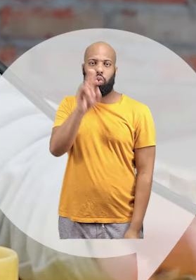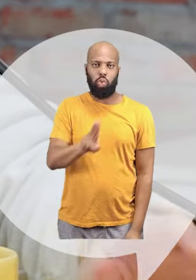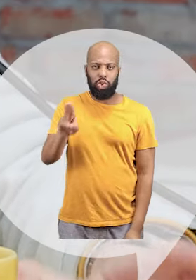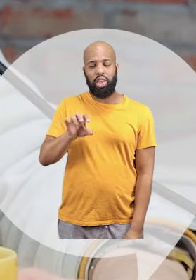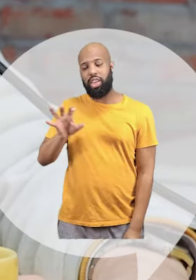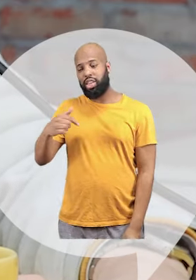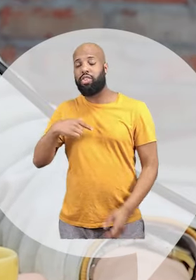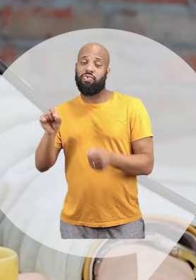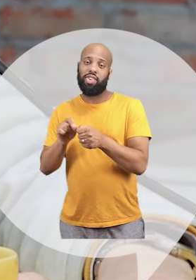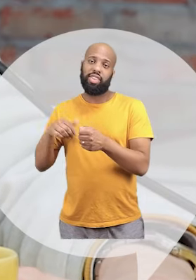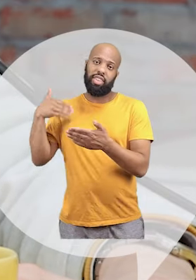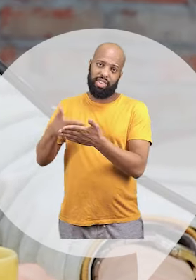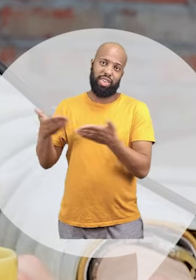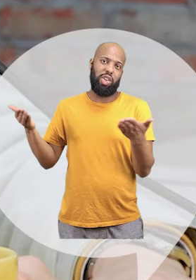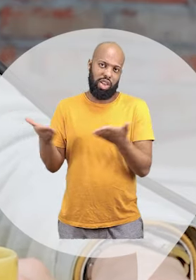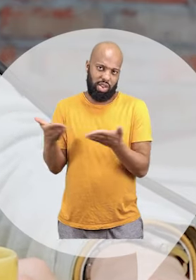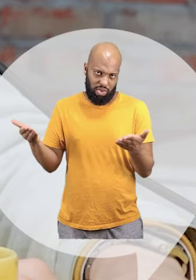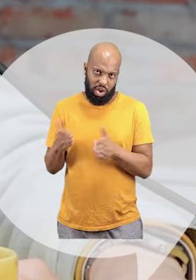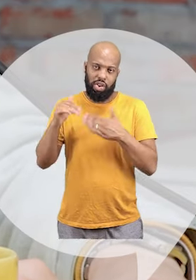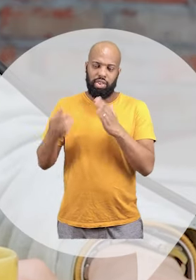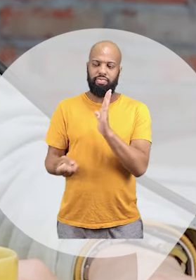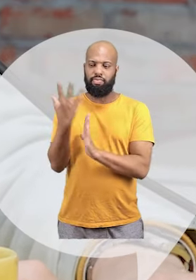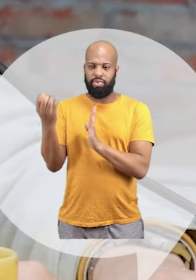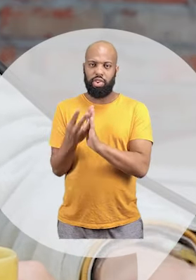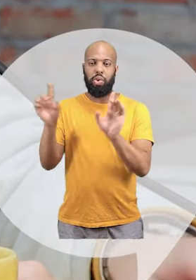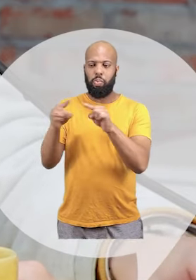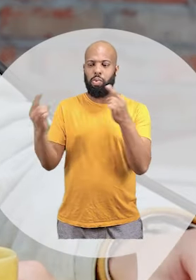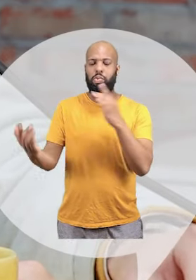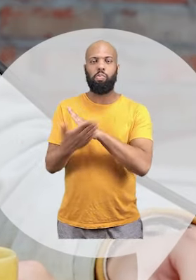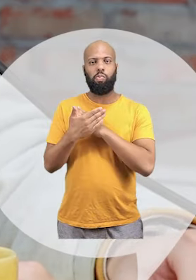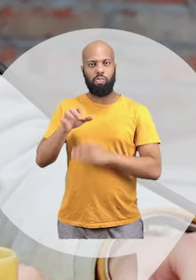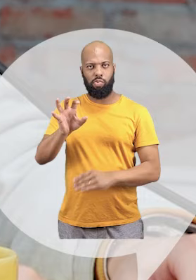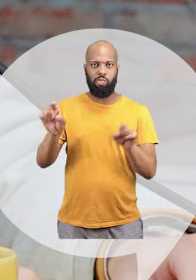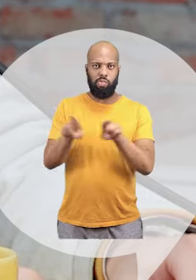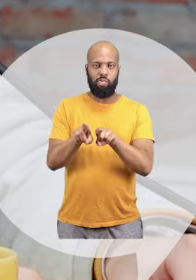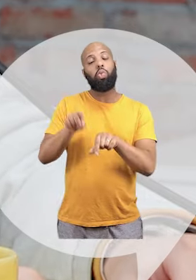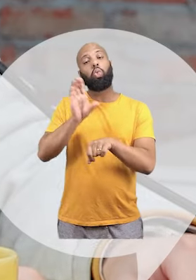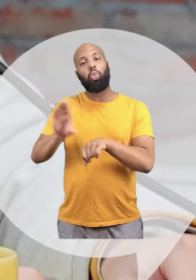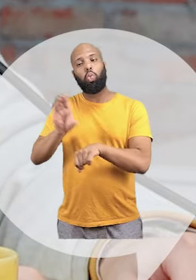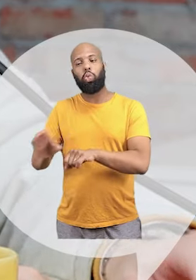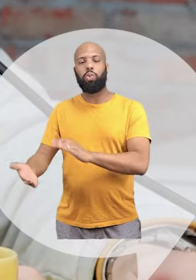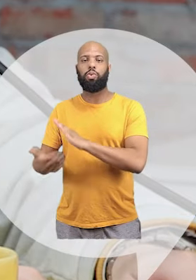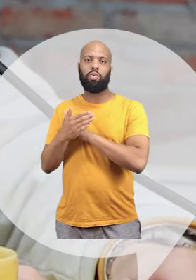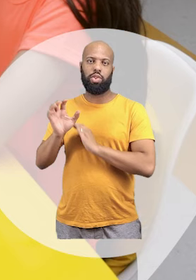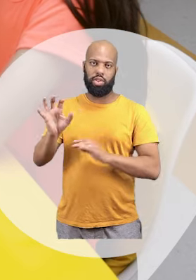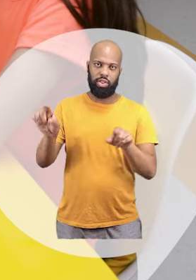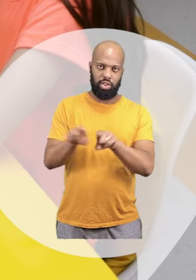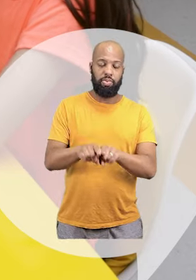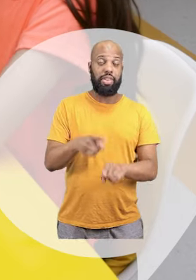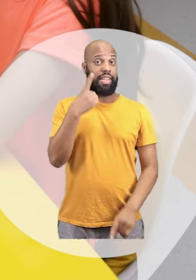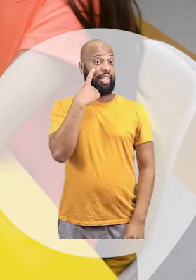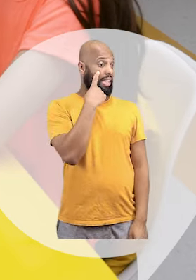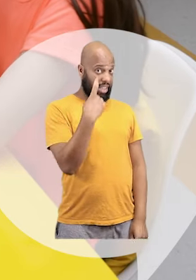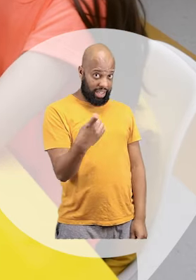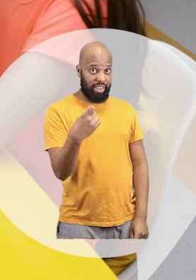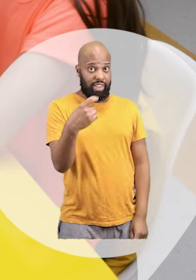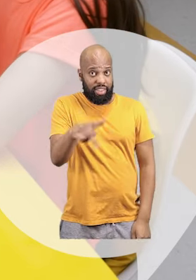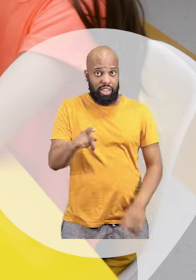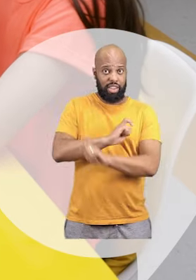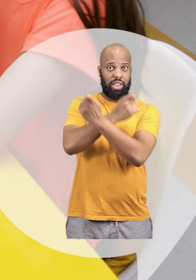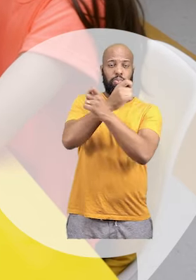sabe e é isso que eu tô fazendo por enquanto assim sabe produção musical tem me ajudado bastante nisso assim esse curso tem me ajudado bastante isso e O interessante